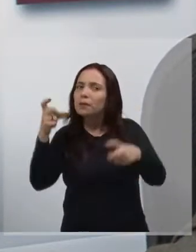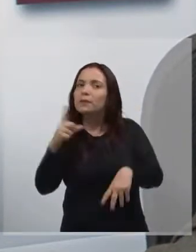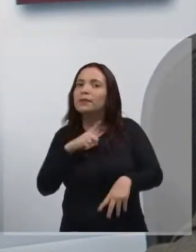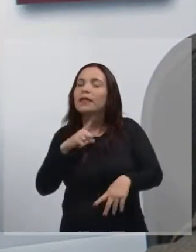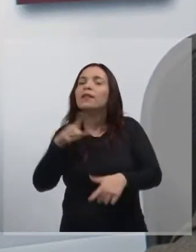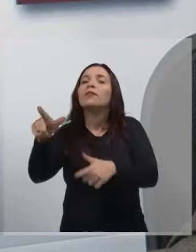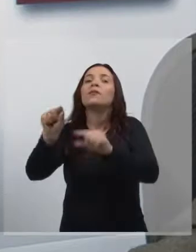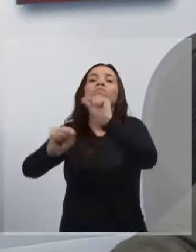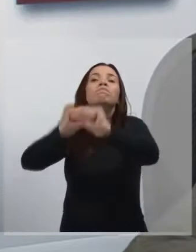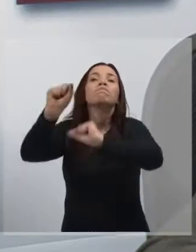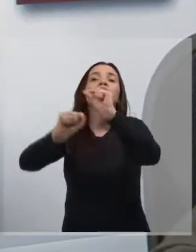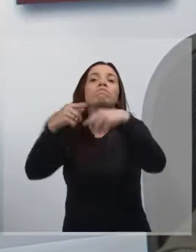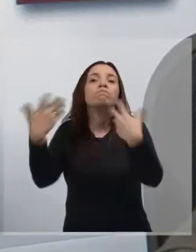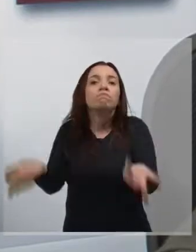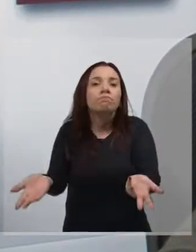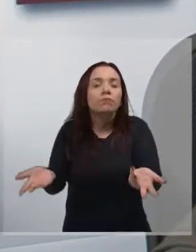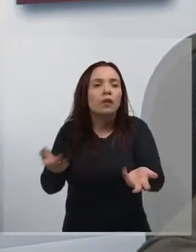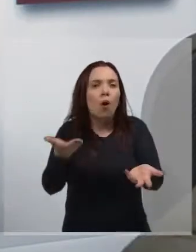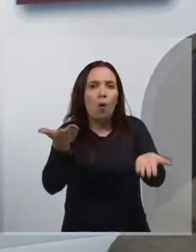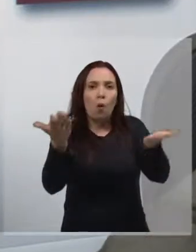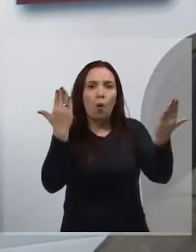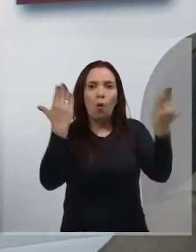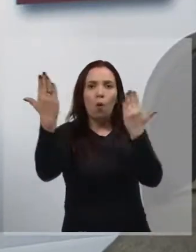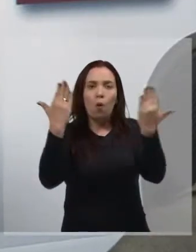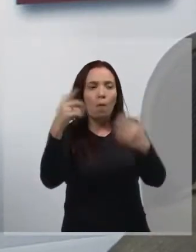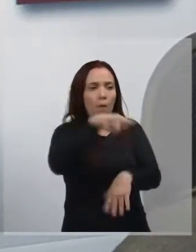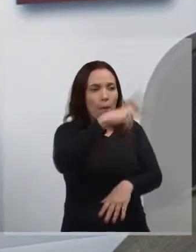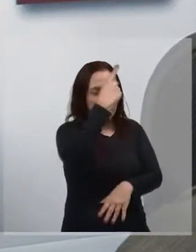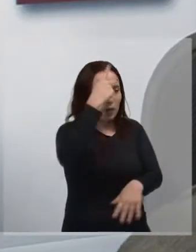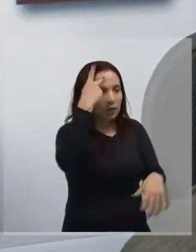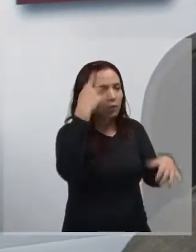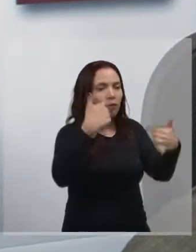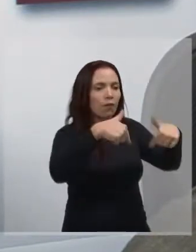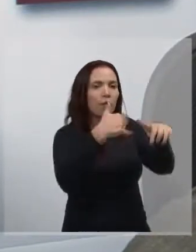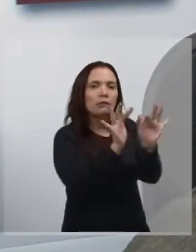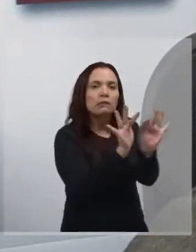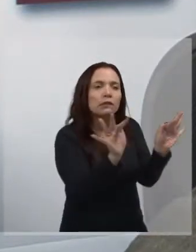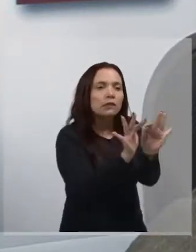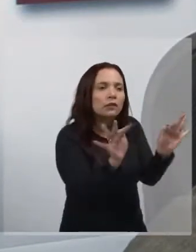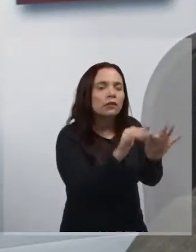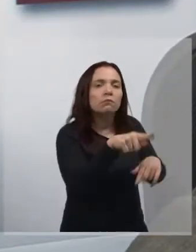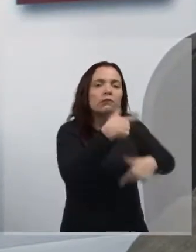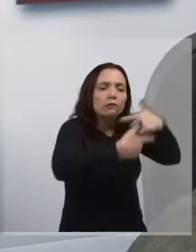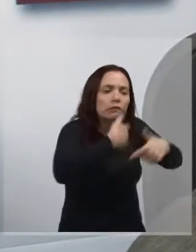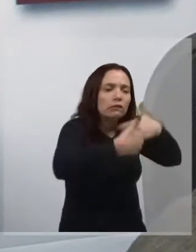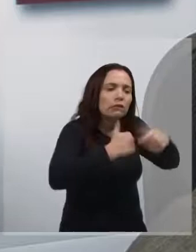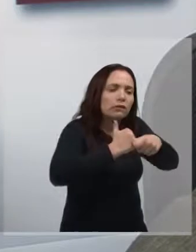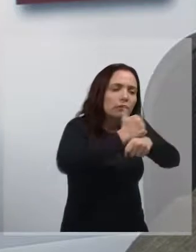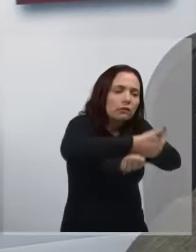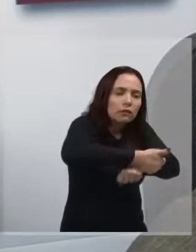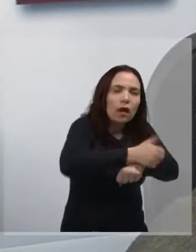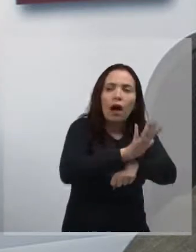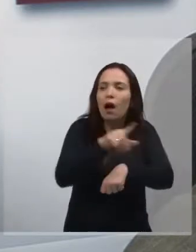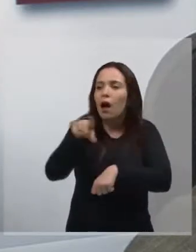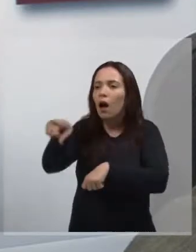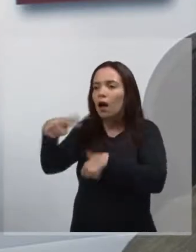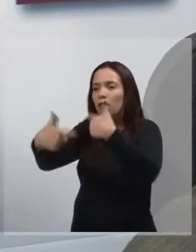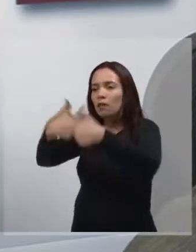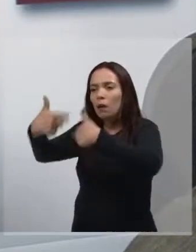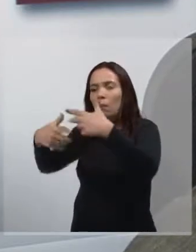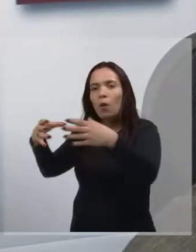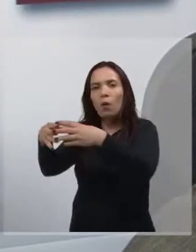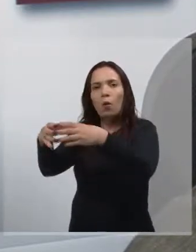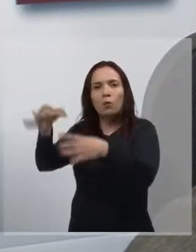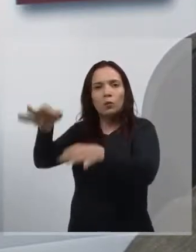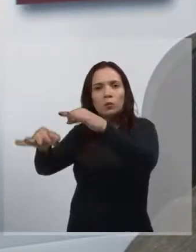muito grande entre o trabalhador comum e os altos funcionários ou os funcionários do Poder Judiciário. Assim